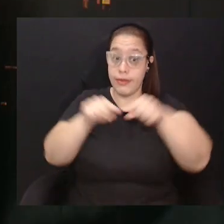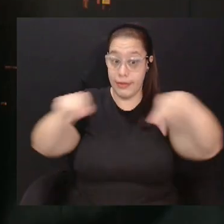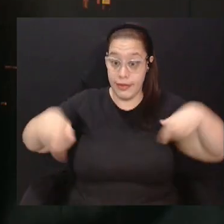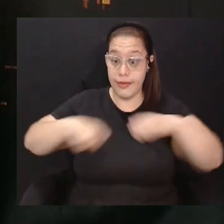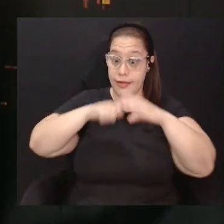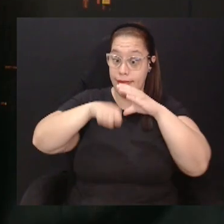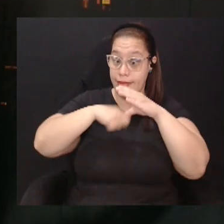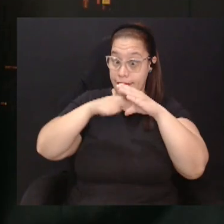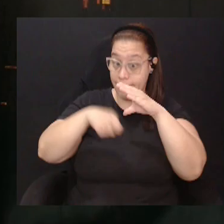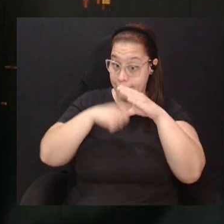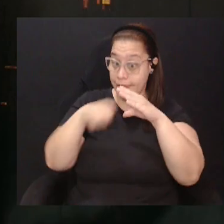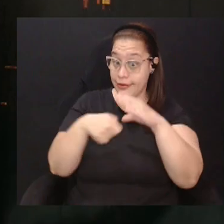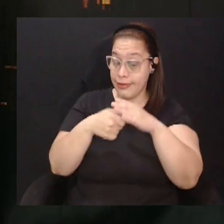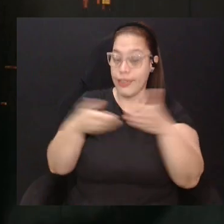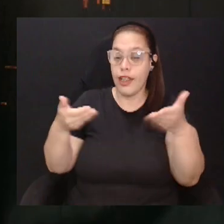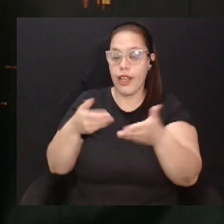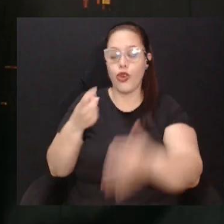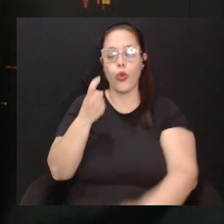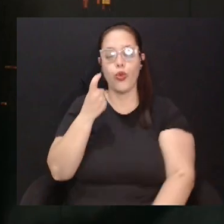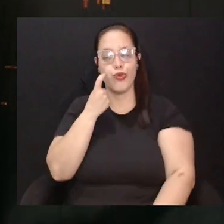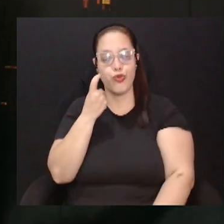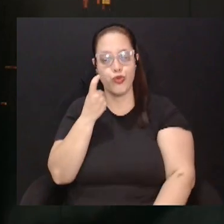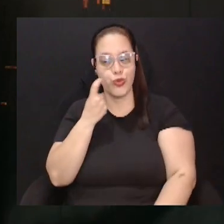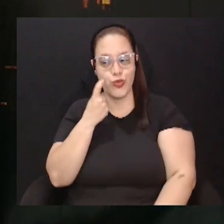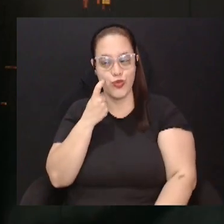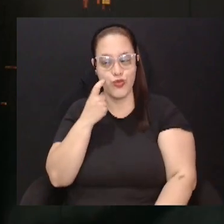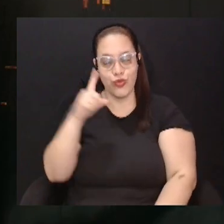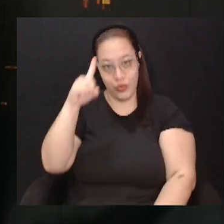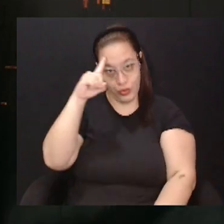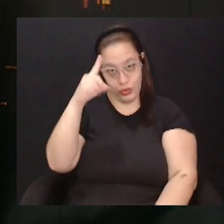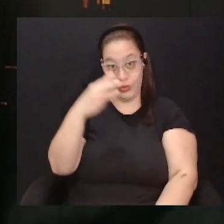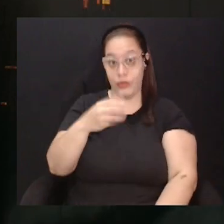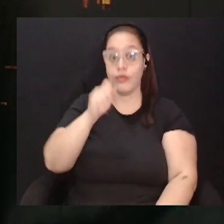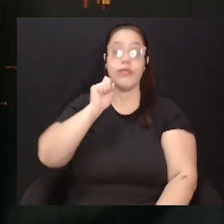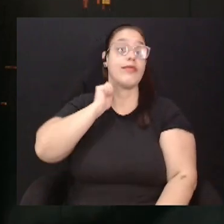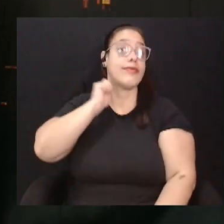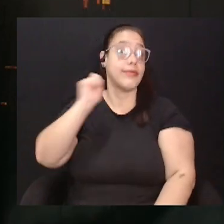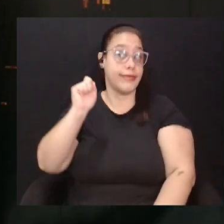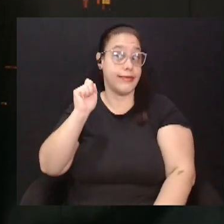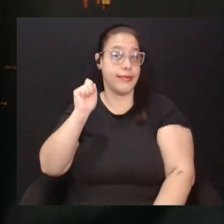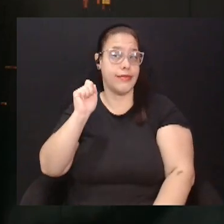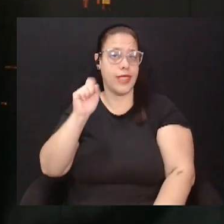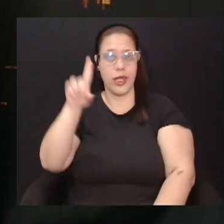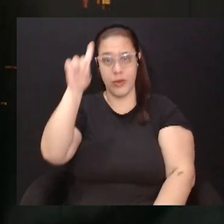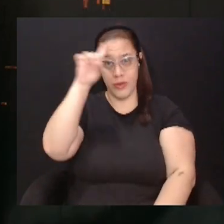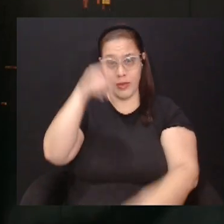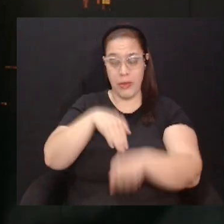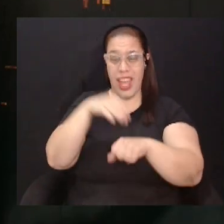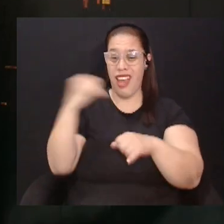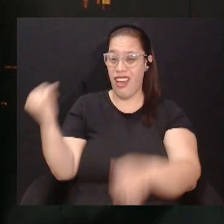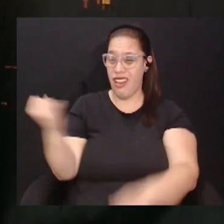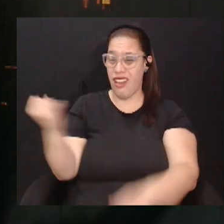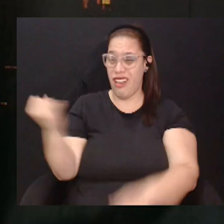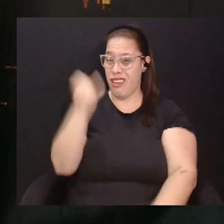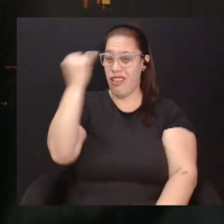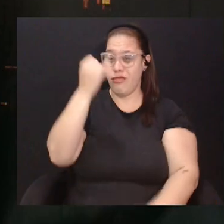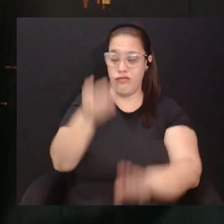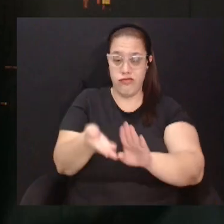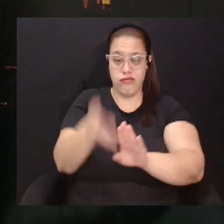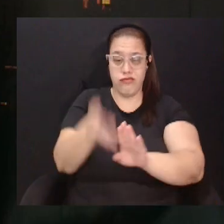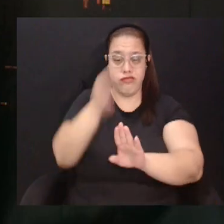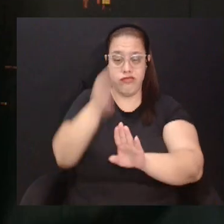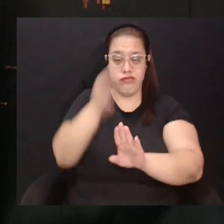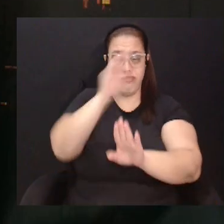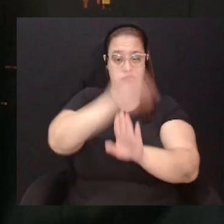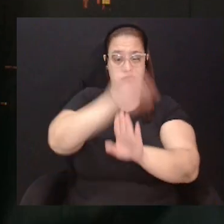Câmara. Hoje, sexta-feira, dia 3 de abril, uma das datas mais importantes do calendário cristão, celebrada por